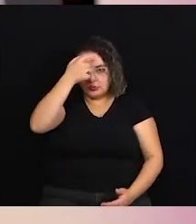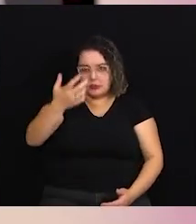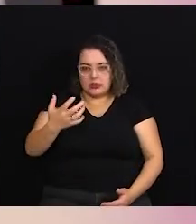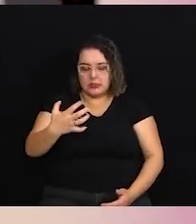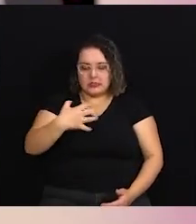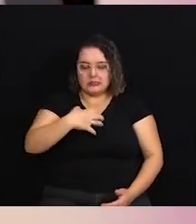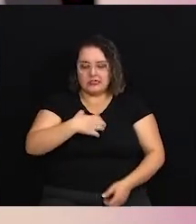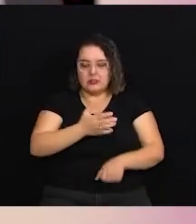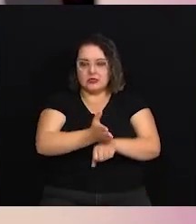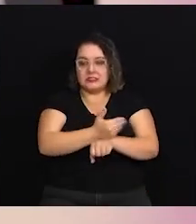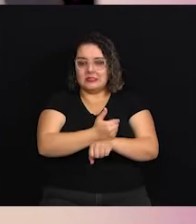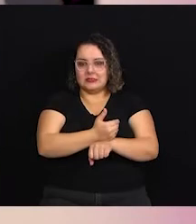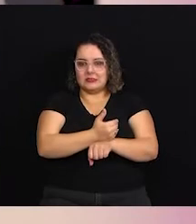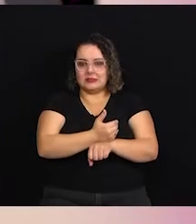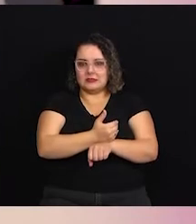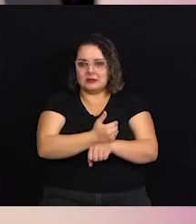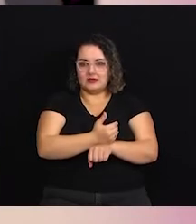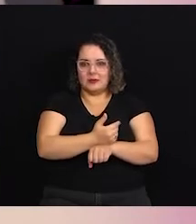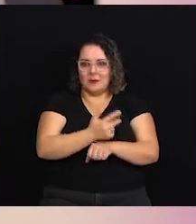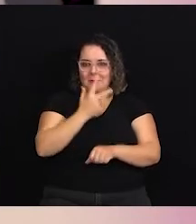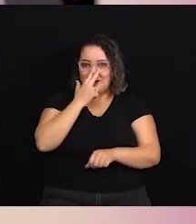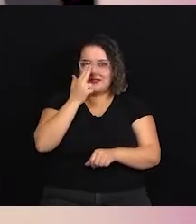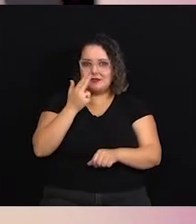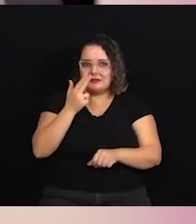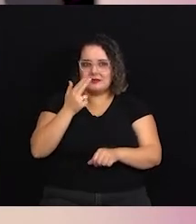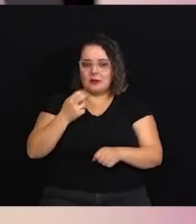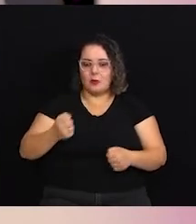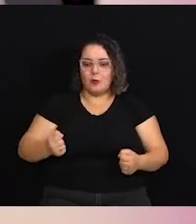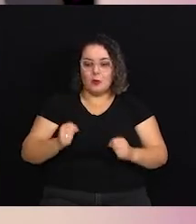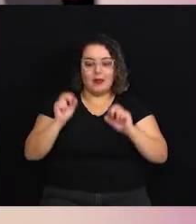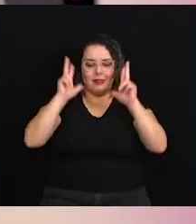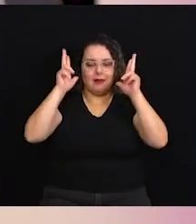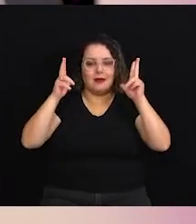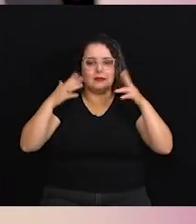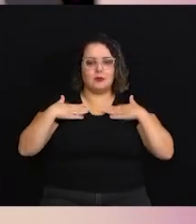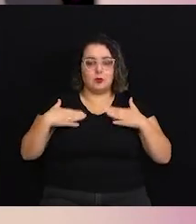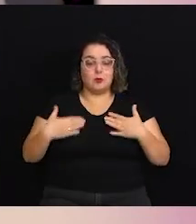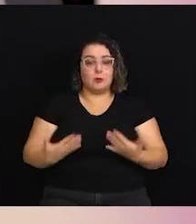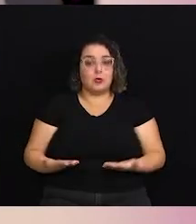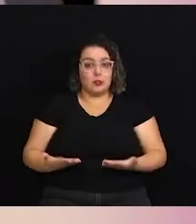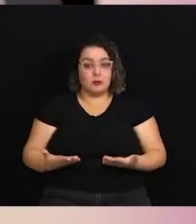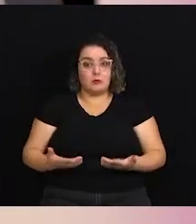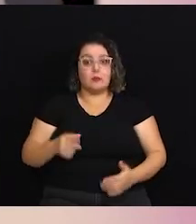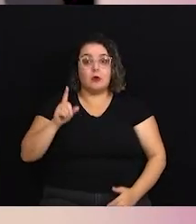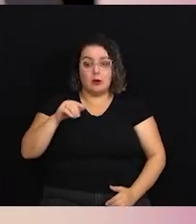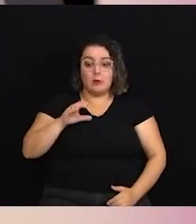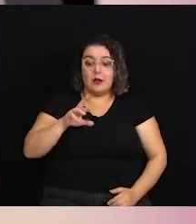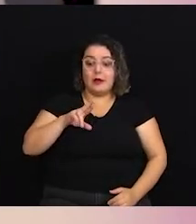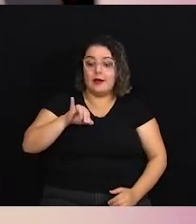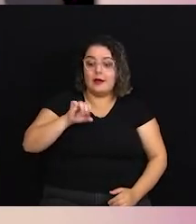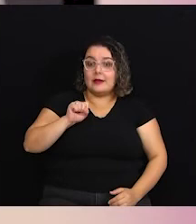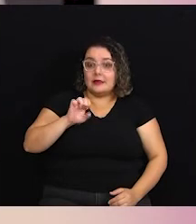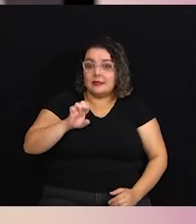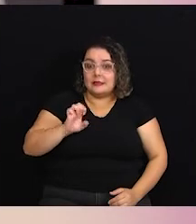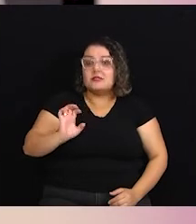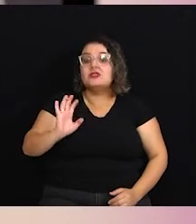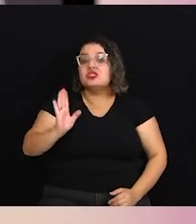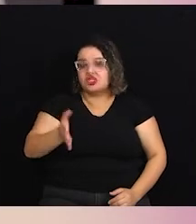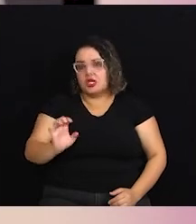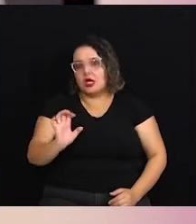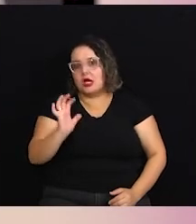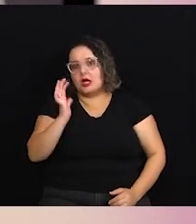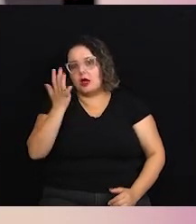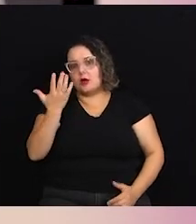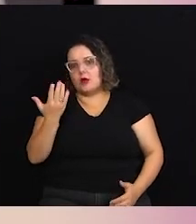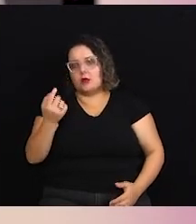sente uma coisa é tipo um aviso é esse aviso nada mais é que uma crise que já está ocorrendo